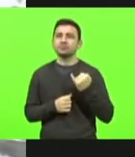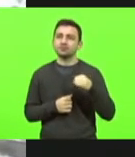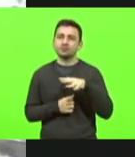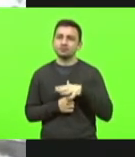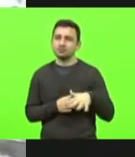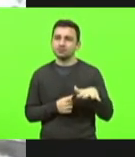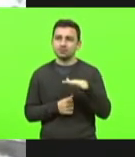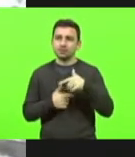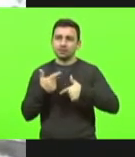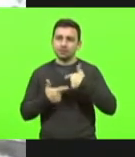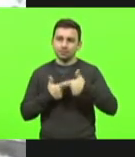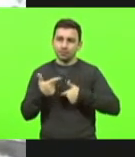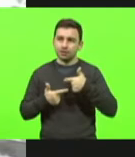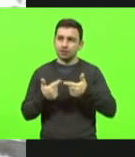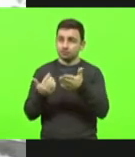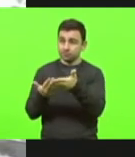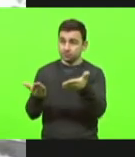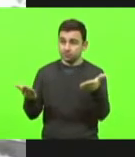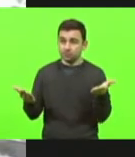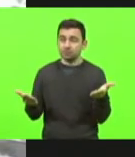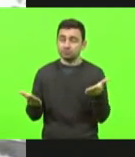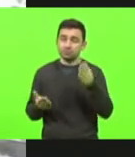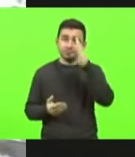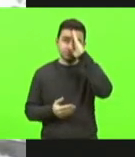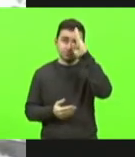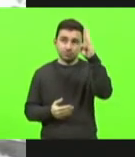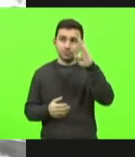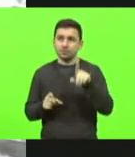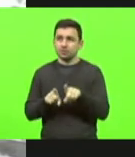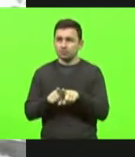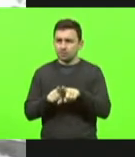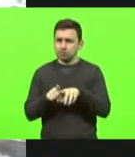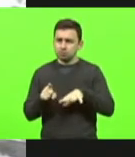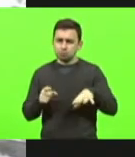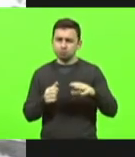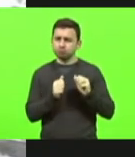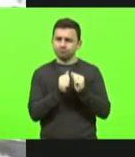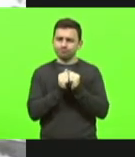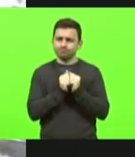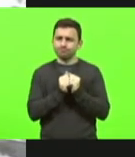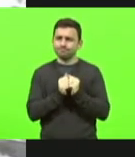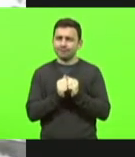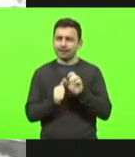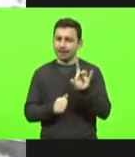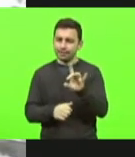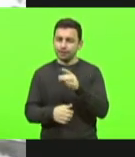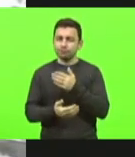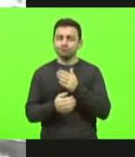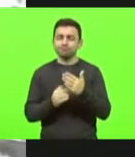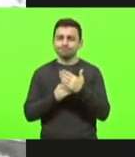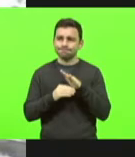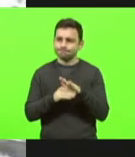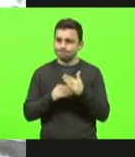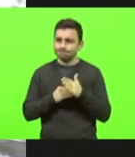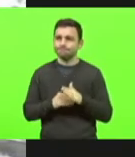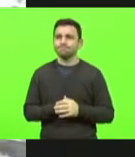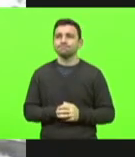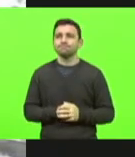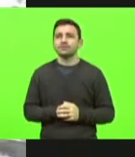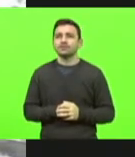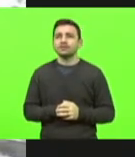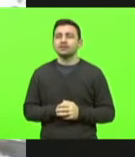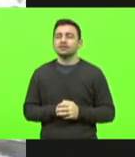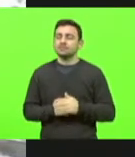desse trabalho de vocês, principalmente, mas também desse trabalho conjunto, né, cada um fazendo a sua parte. É um prazer tê-lo aqui e certamente